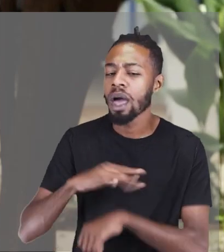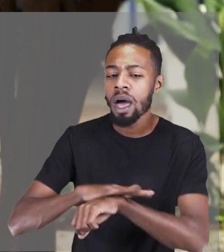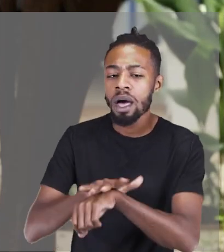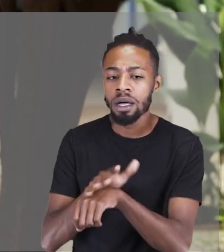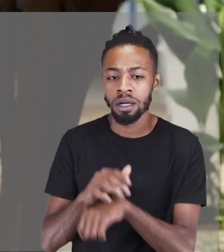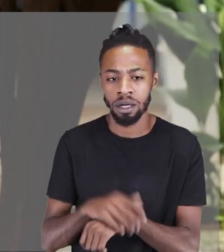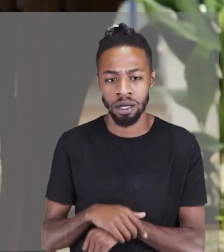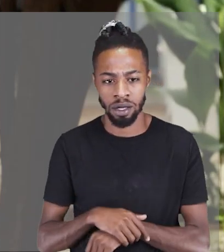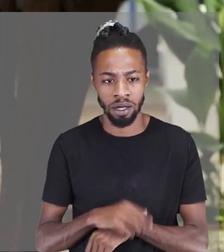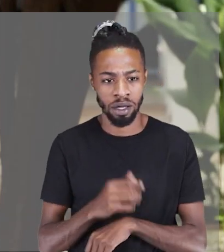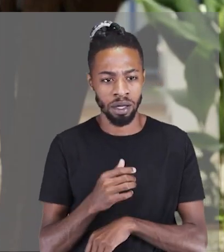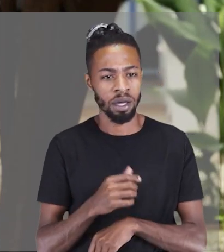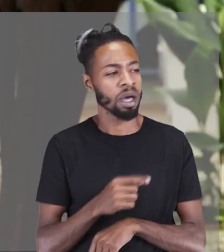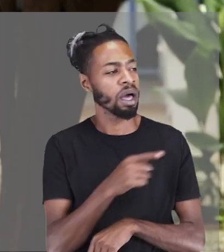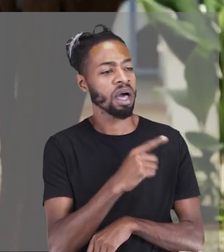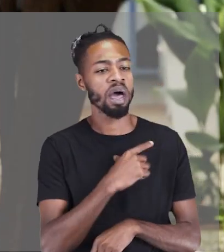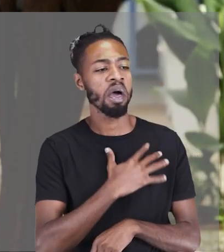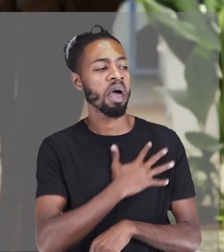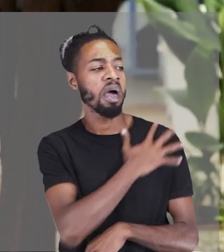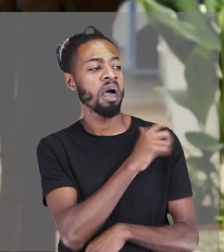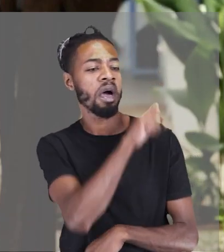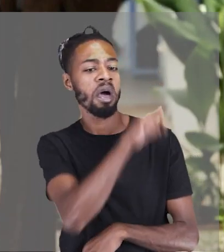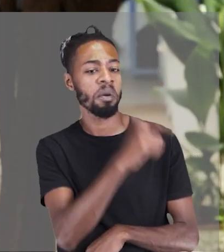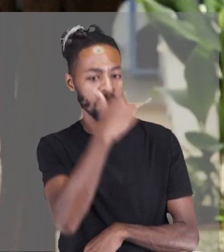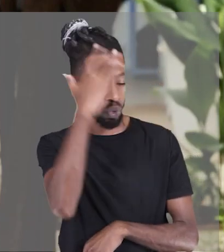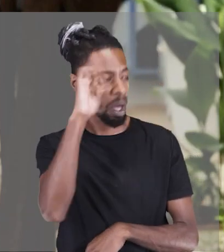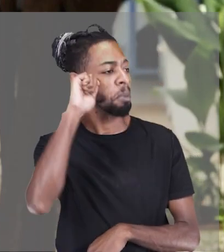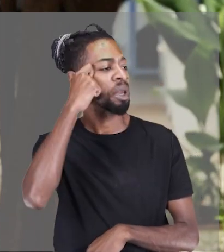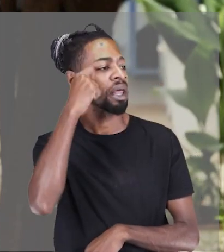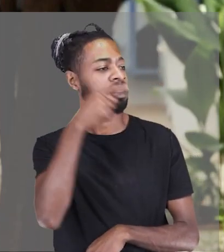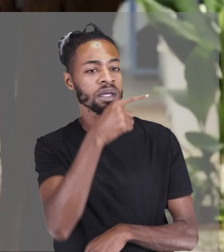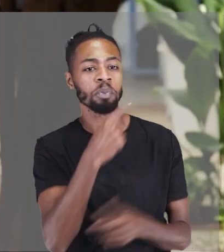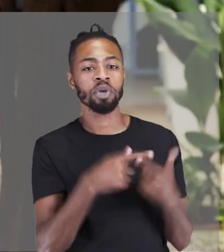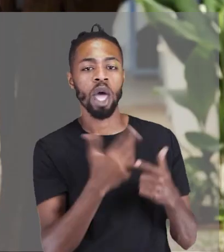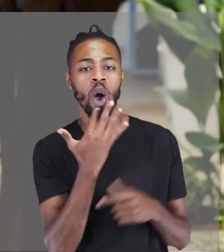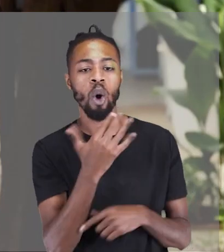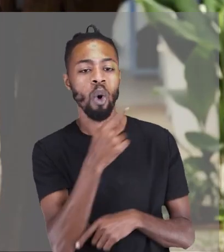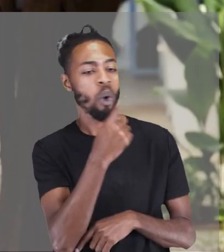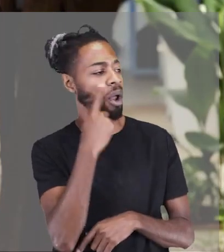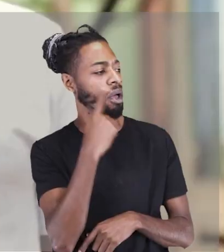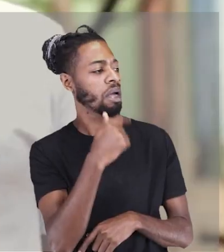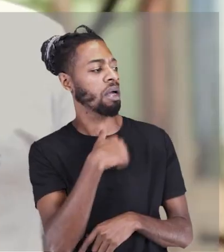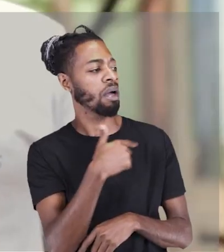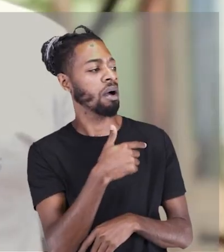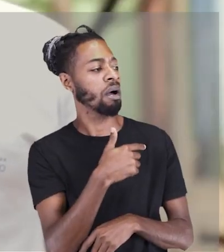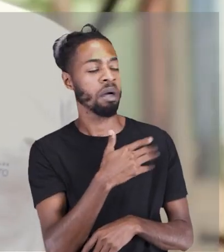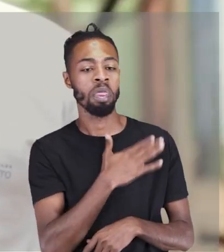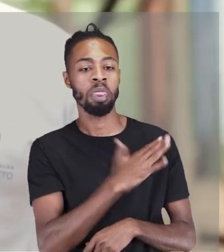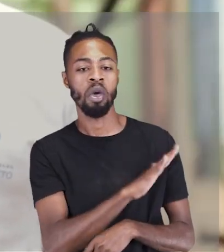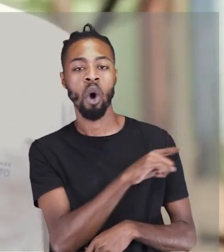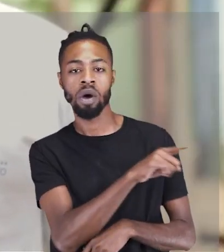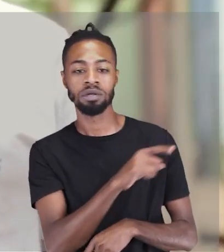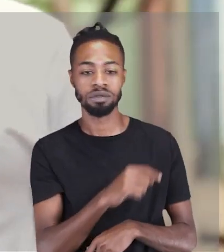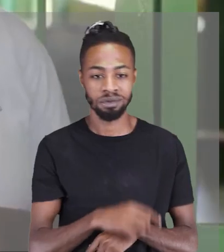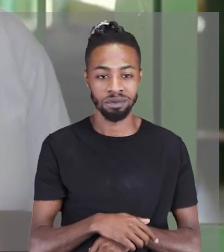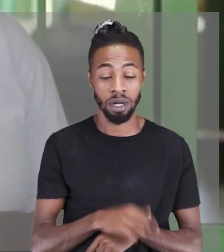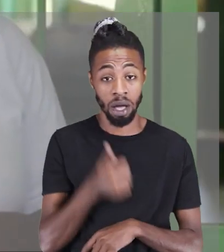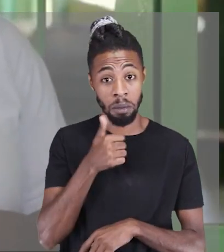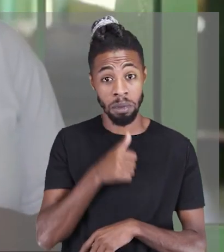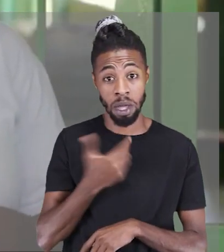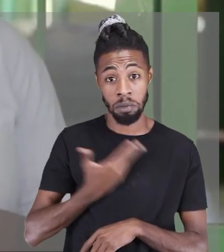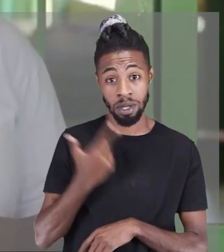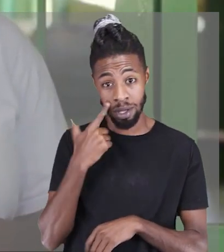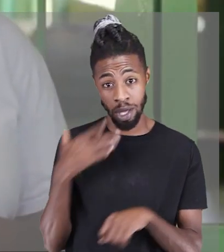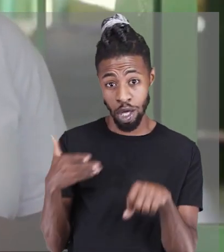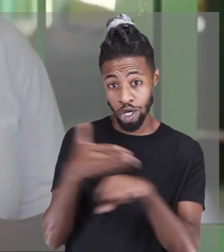racismo? Sim. Racismo É você discriminar uma pessoa que é negra por causa da cor dela. A